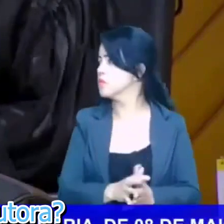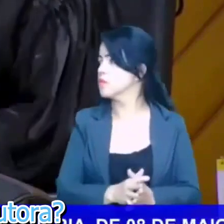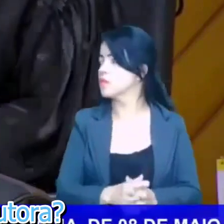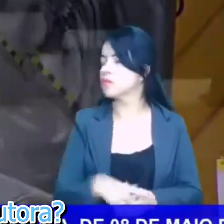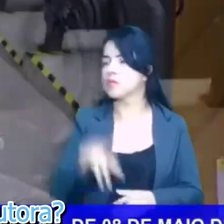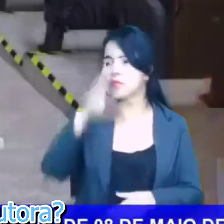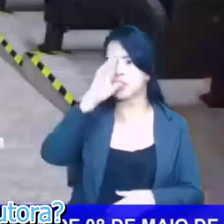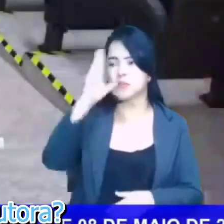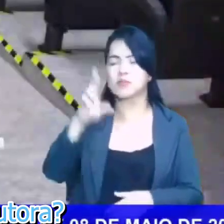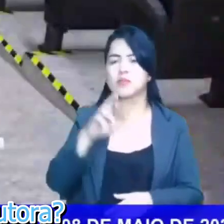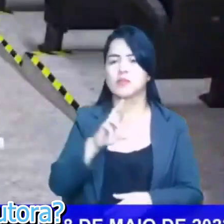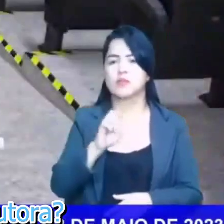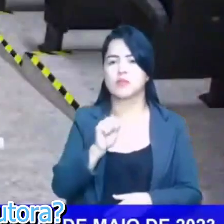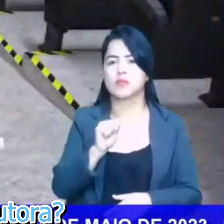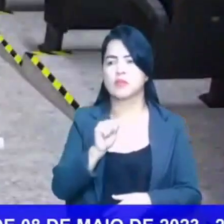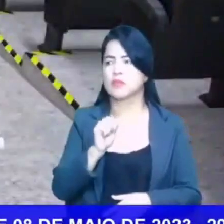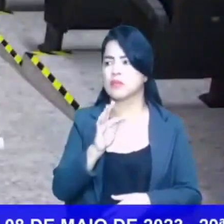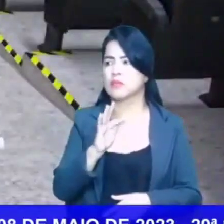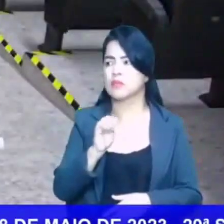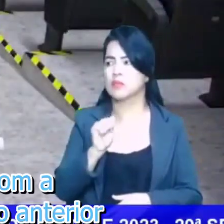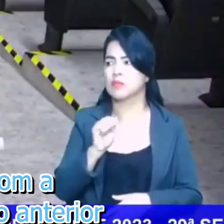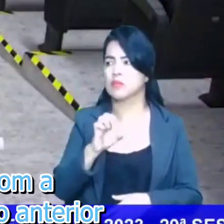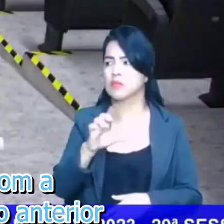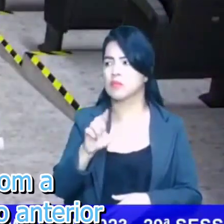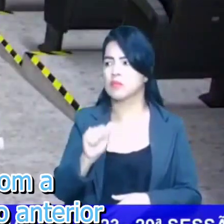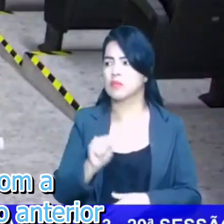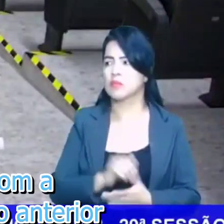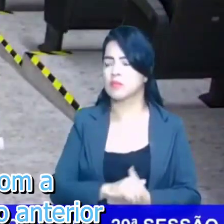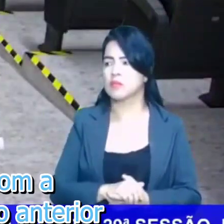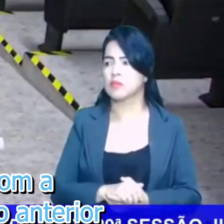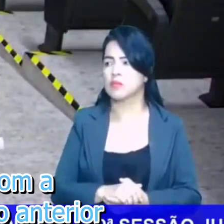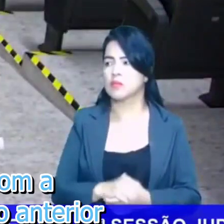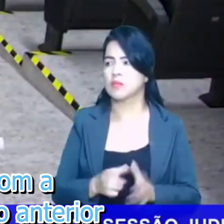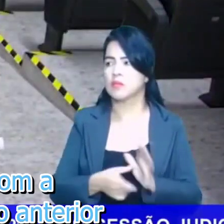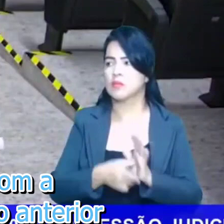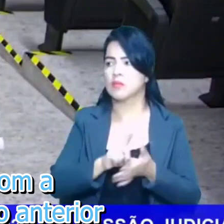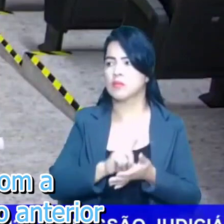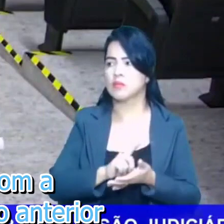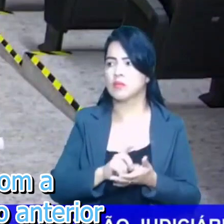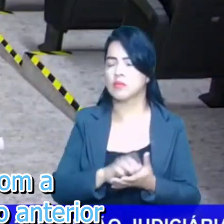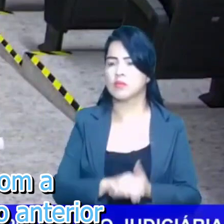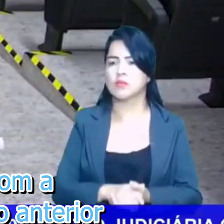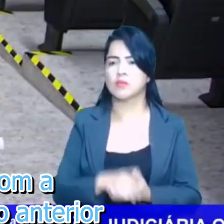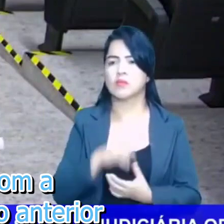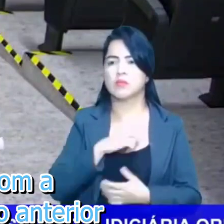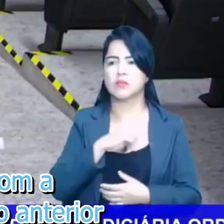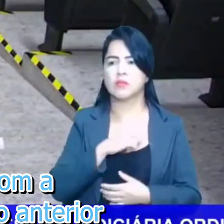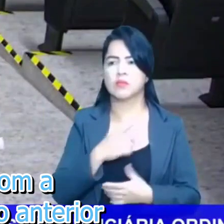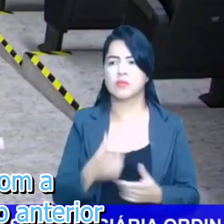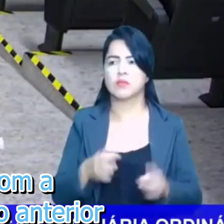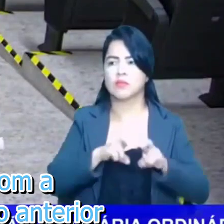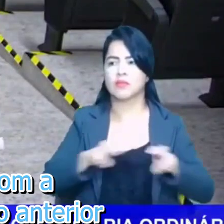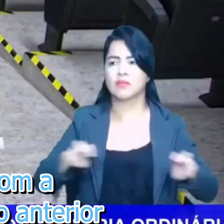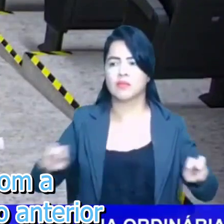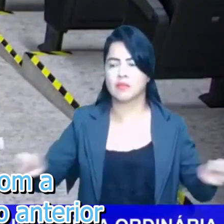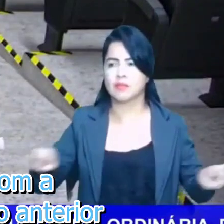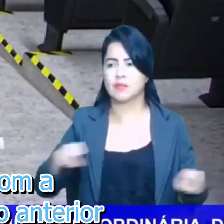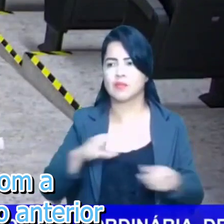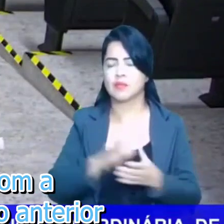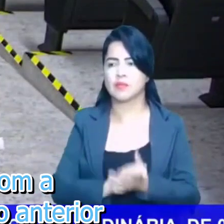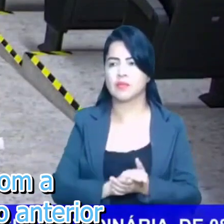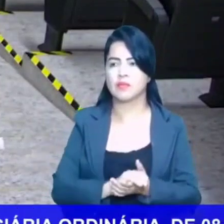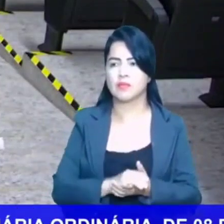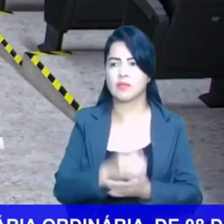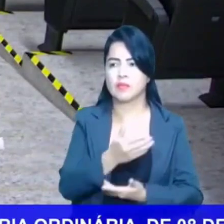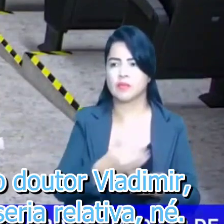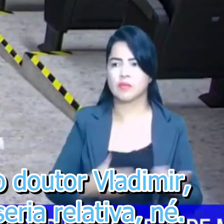Doutora Rafaela continua ainda com a gente, né, doutora? Imagem ampla do plenário. Mas antes, com a permissão da doutora Rafaela e com a anuência dos ilustres pares, eu submeto a ata da